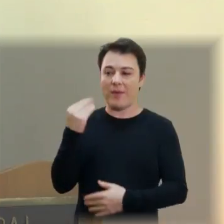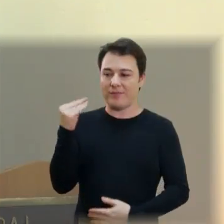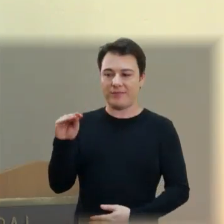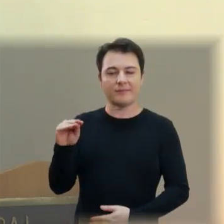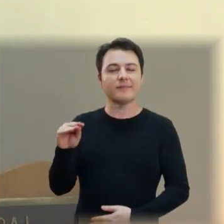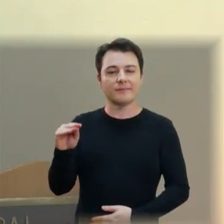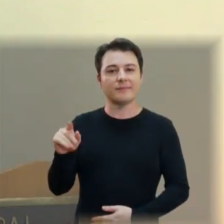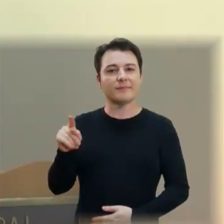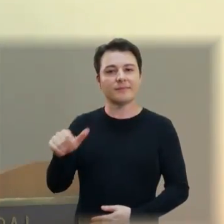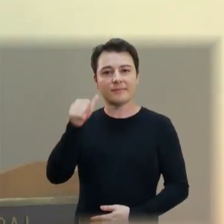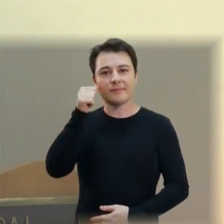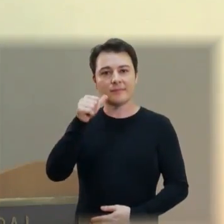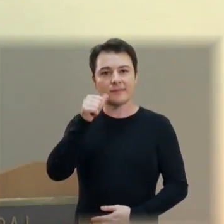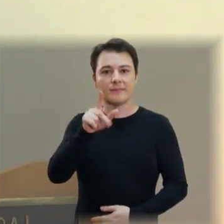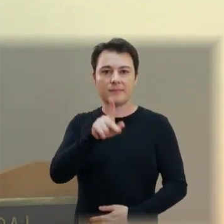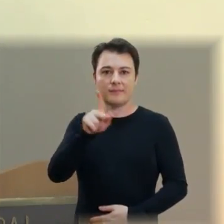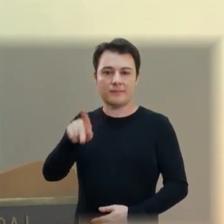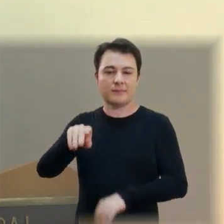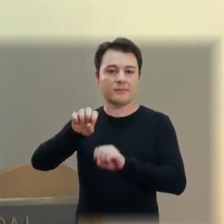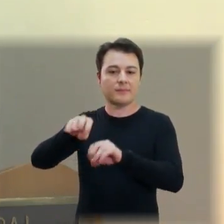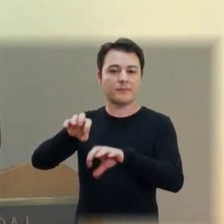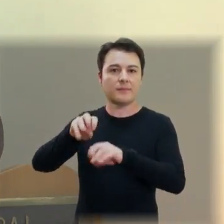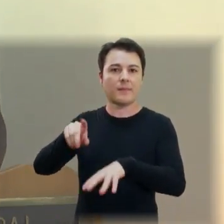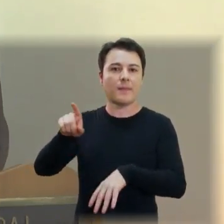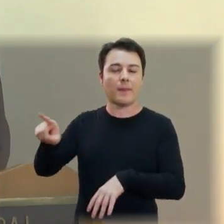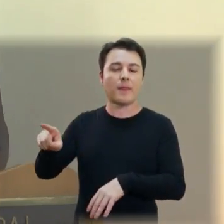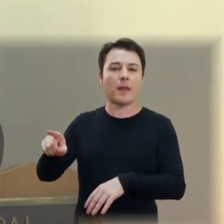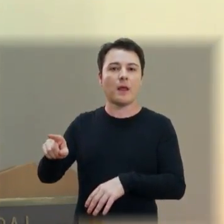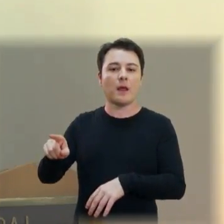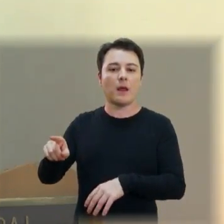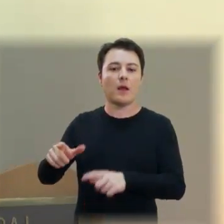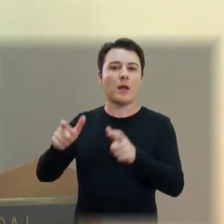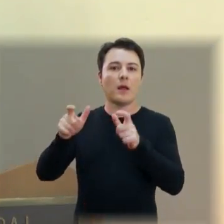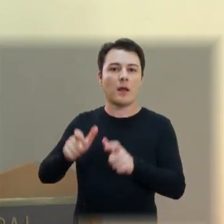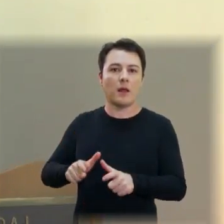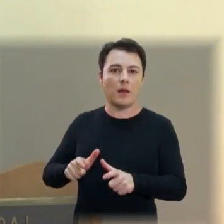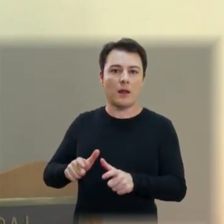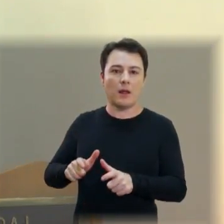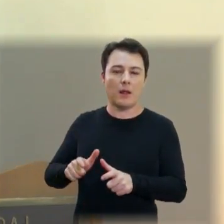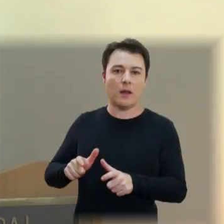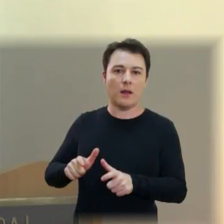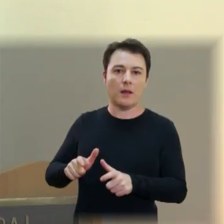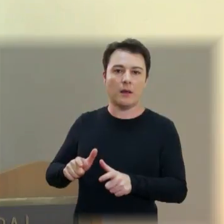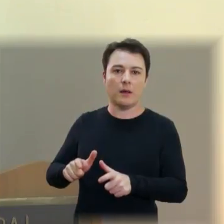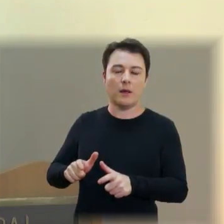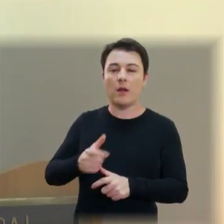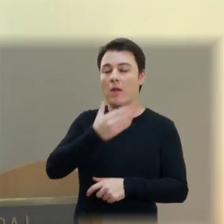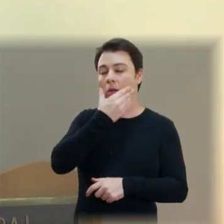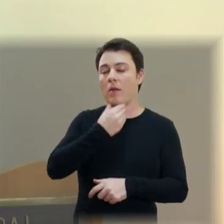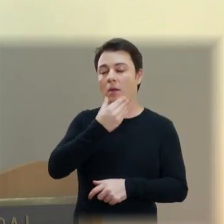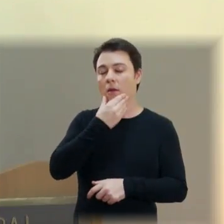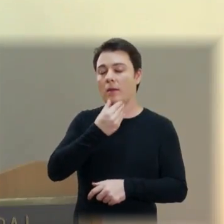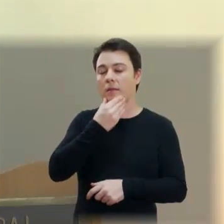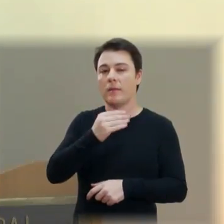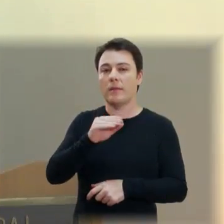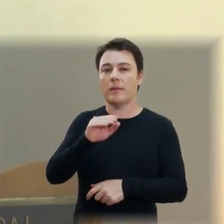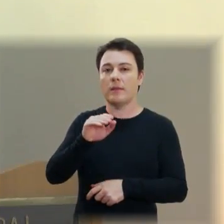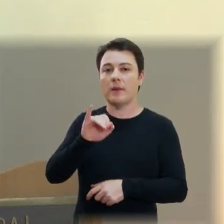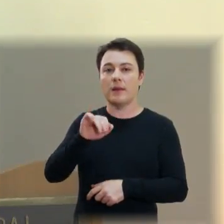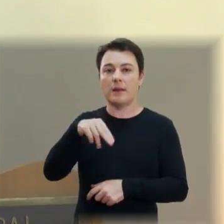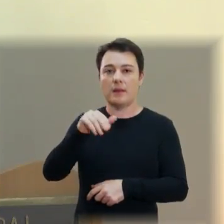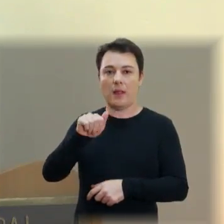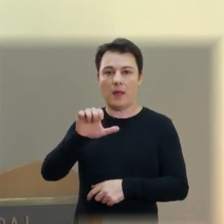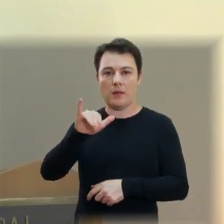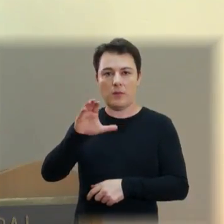ela foi a educadora do imortal escritor da Academia Brasileira de Letras, Inácio de Loyola Brandão.